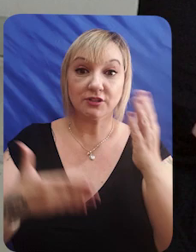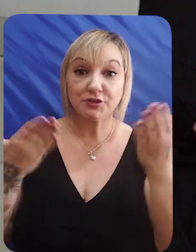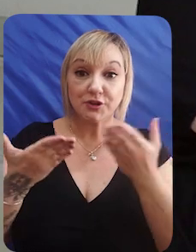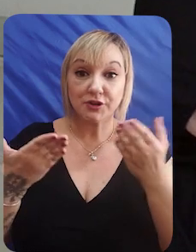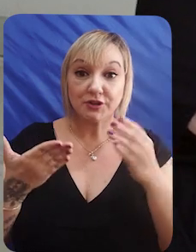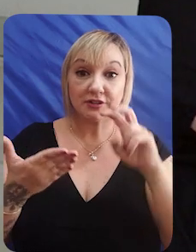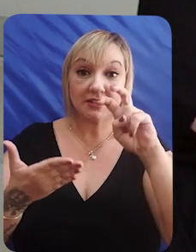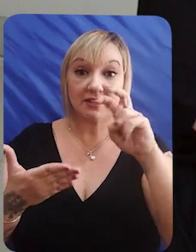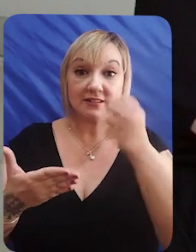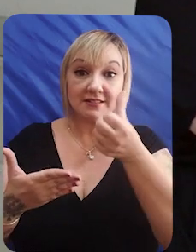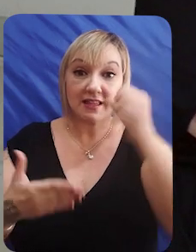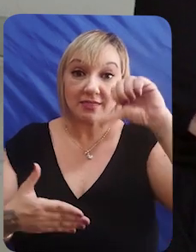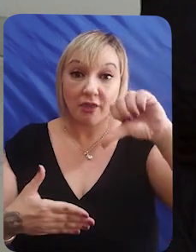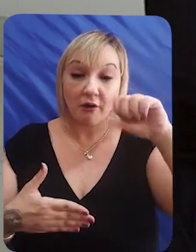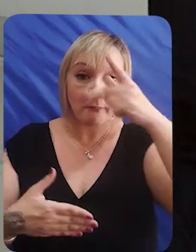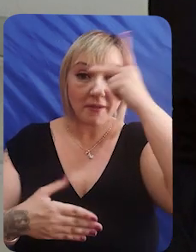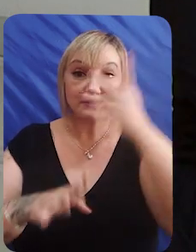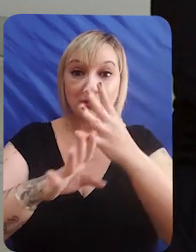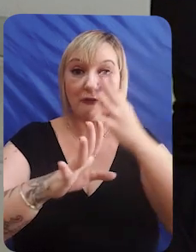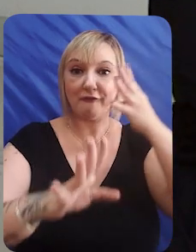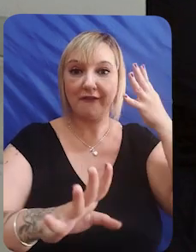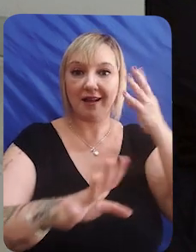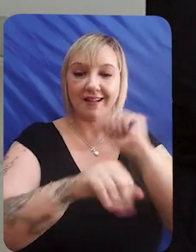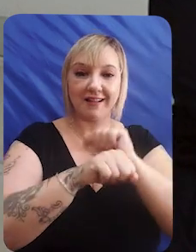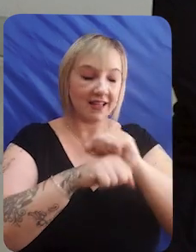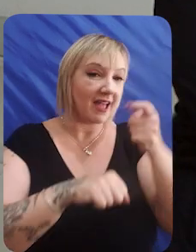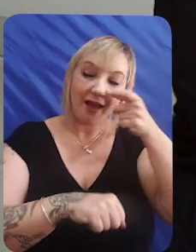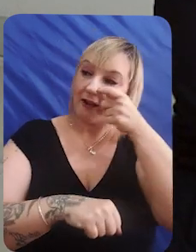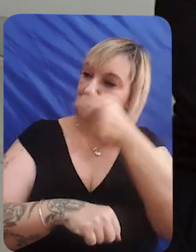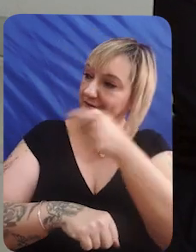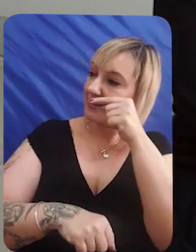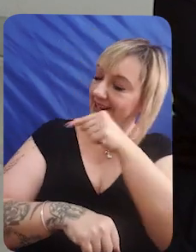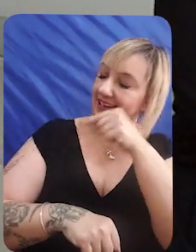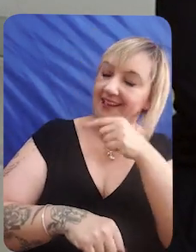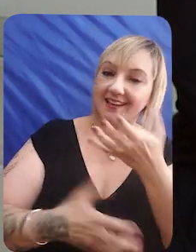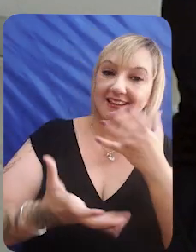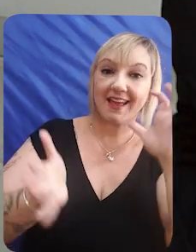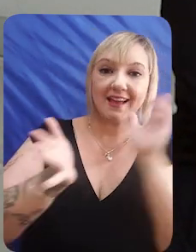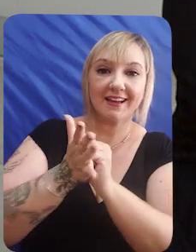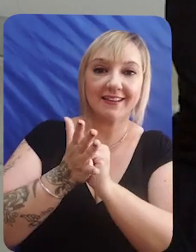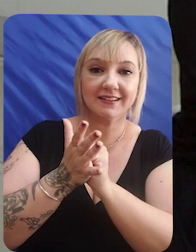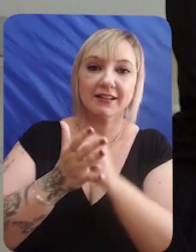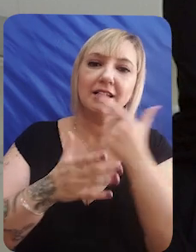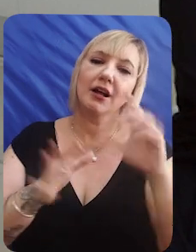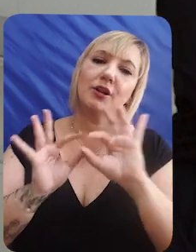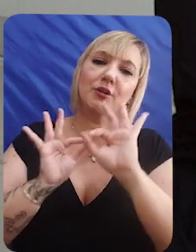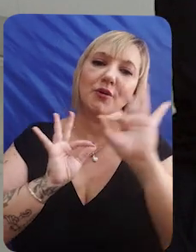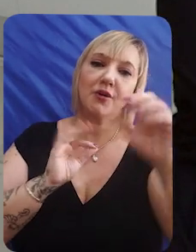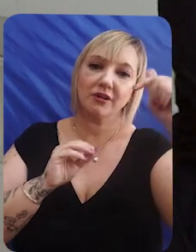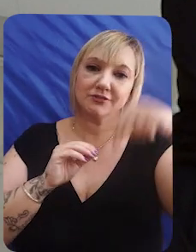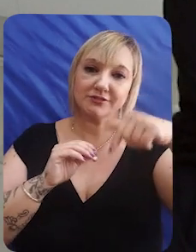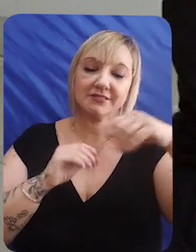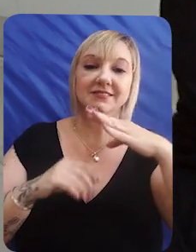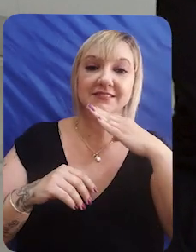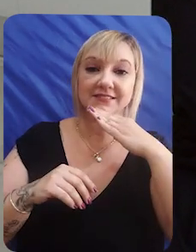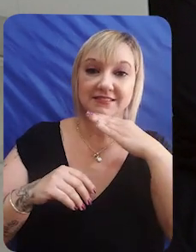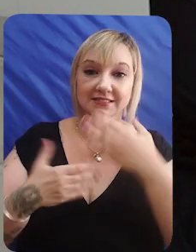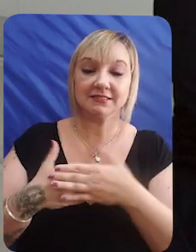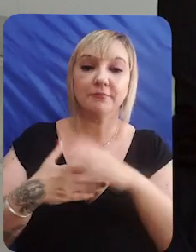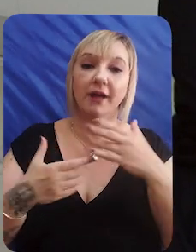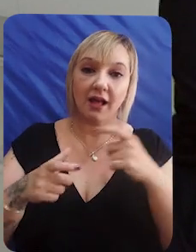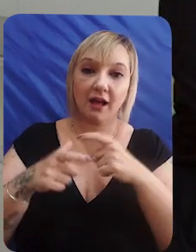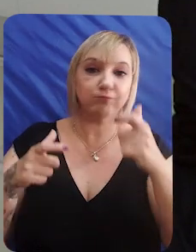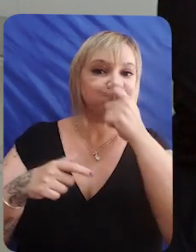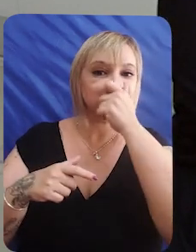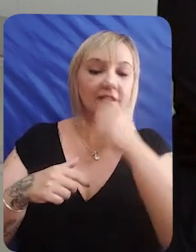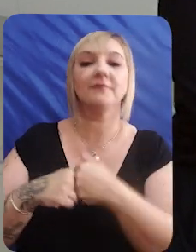temos 569 pessoas na lista. Eu estou te acompanhando, eu queria fazer, a Sheila estavam querendo se inscrever, mas é longe daqui de onde a gente está e lotado.